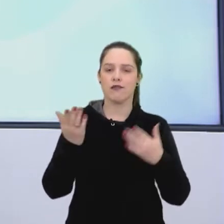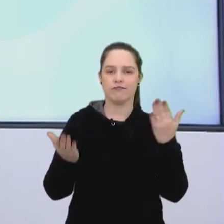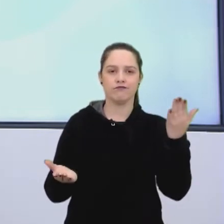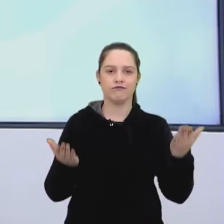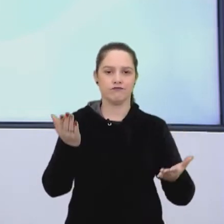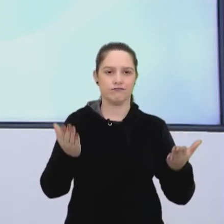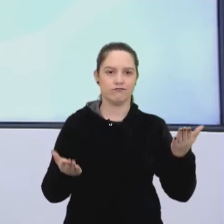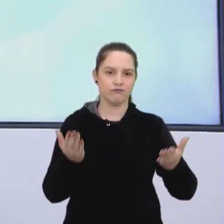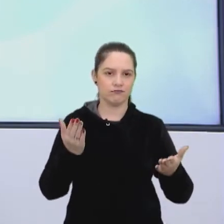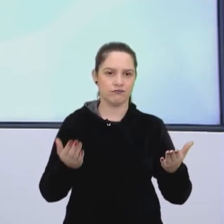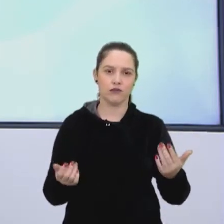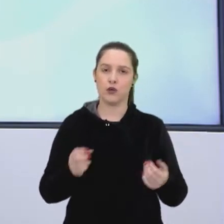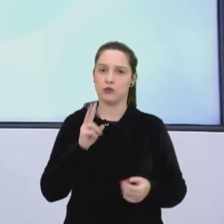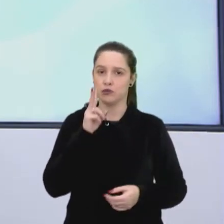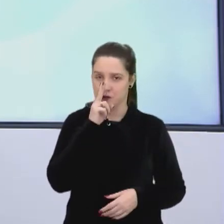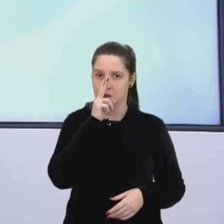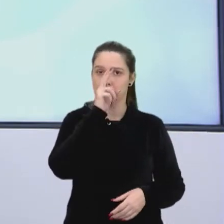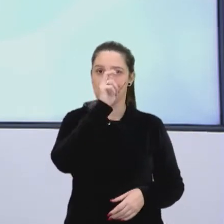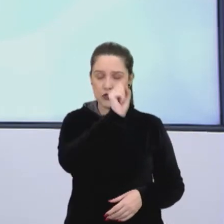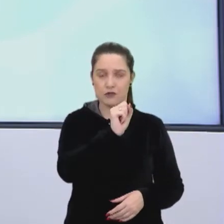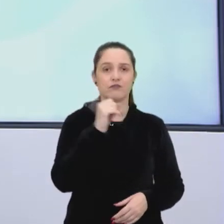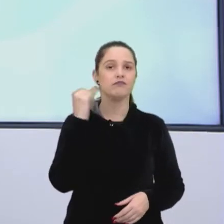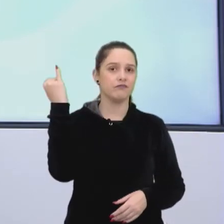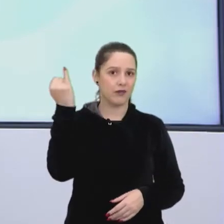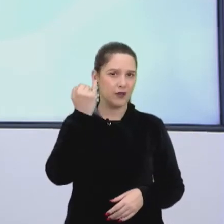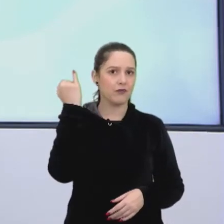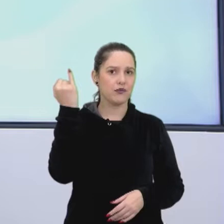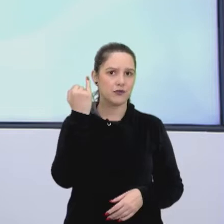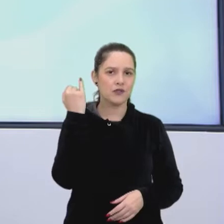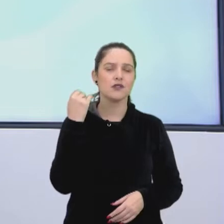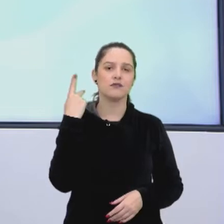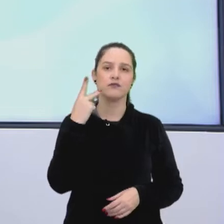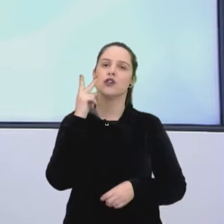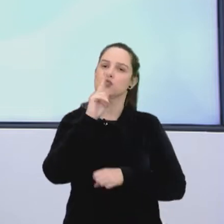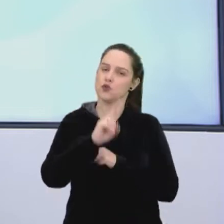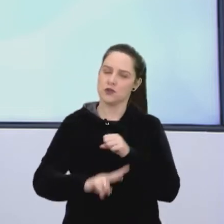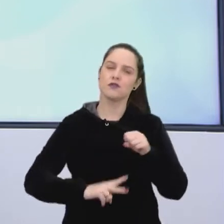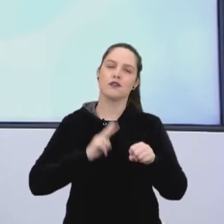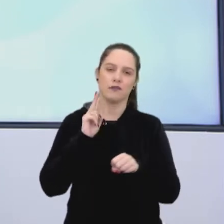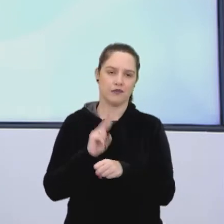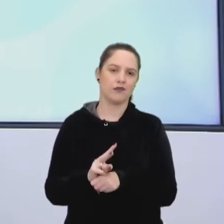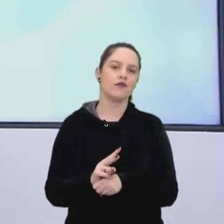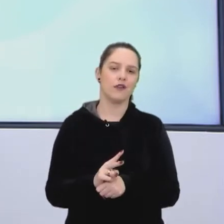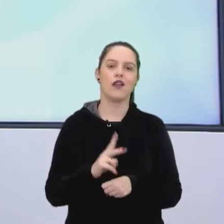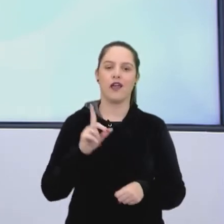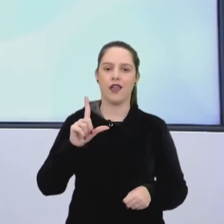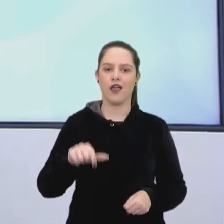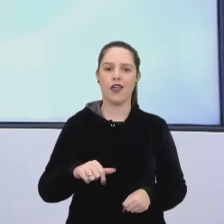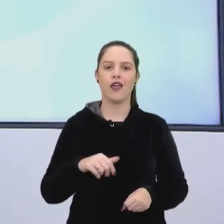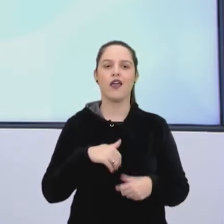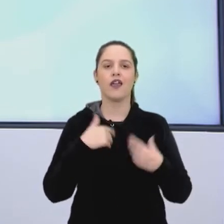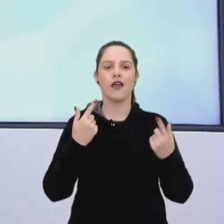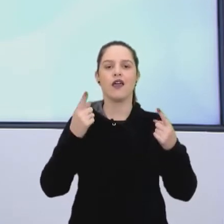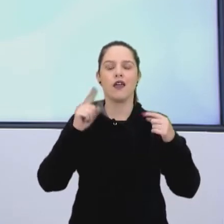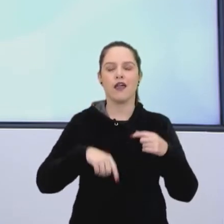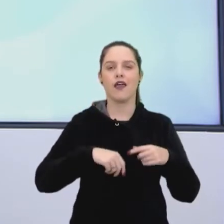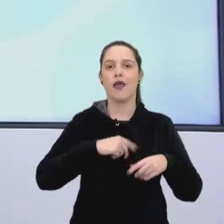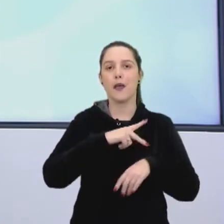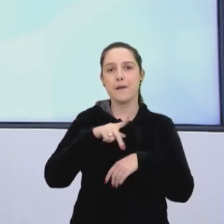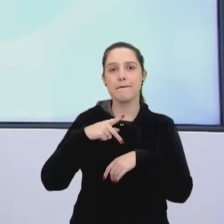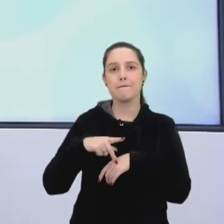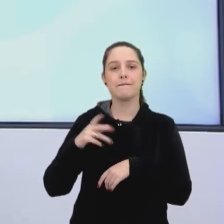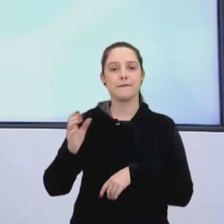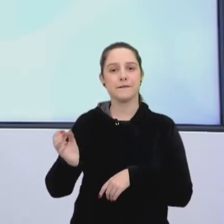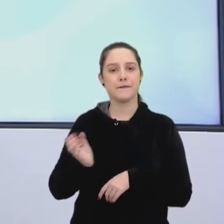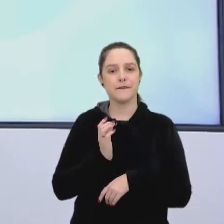ambiental muito forte. Então por isso a importância aí da sustentabilidade. Então não quer dizer que os países ricos eles